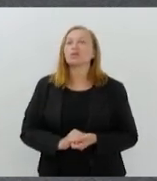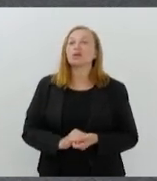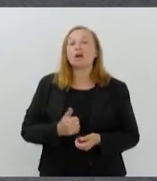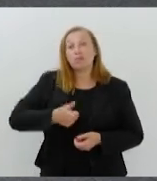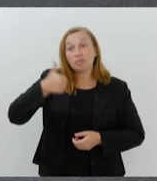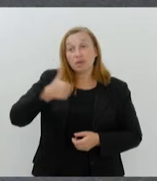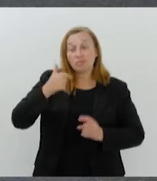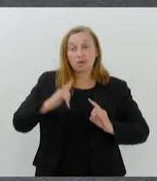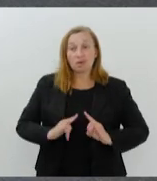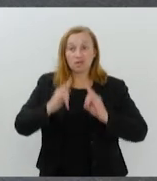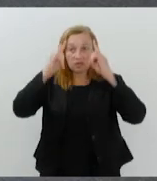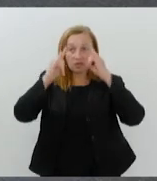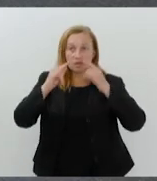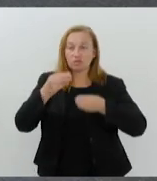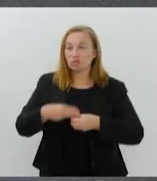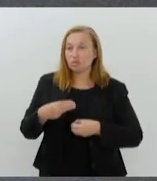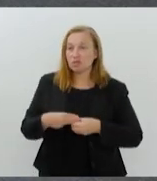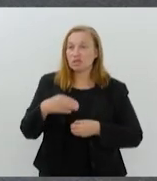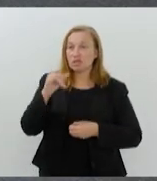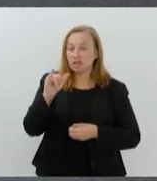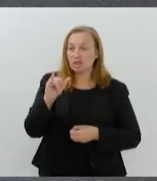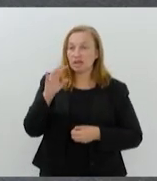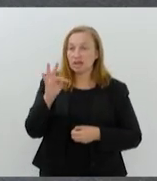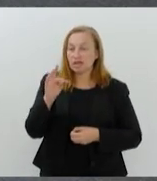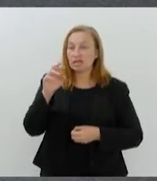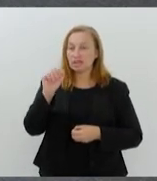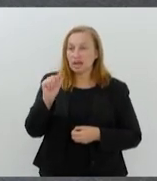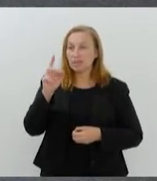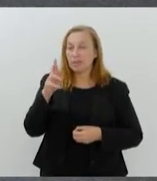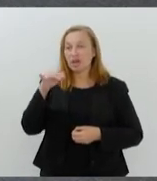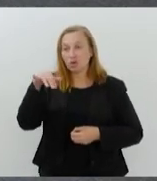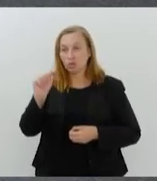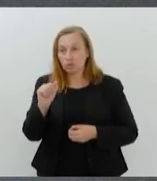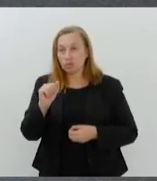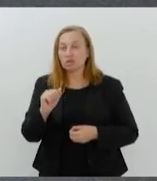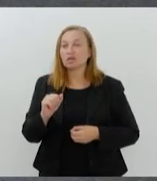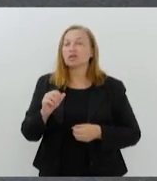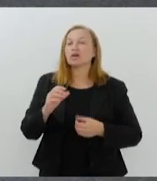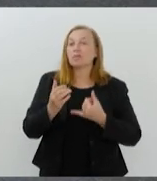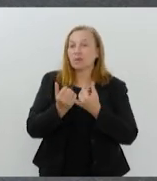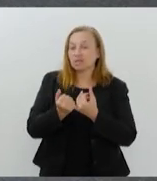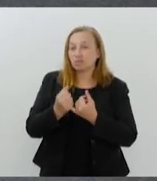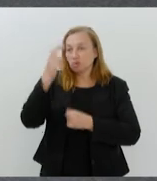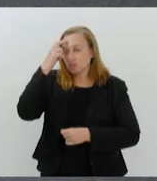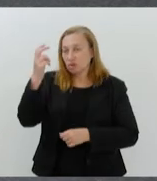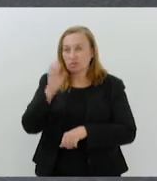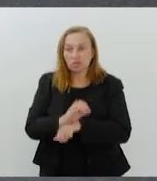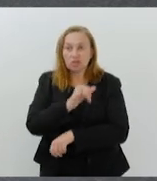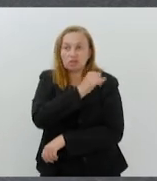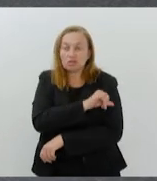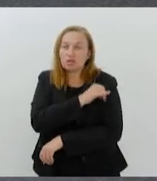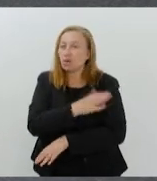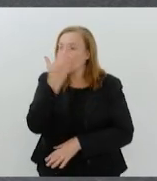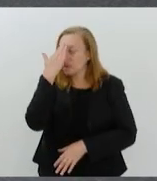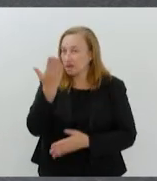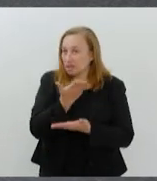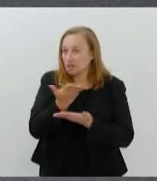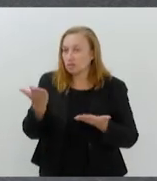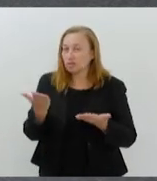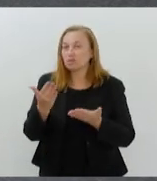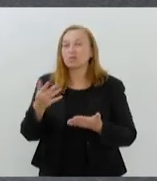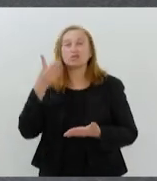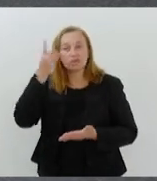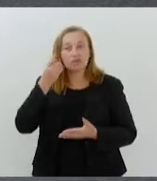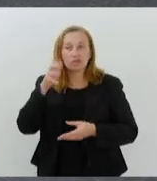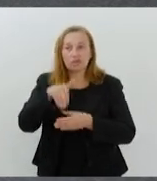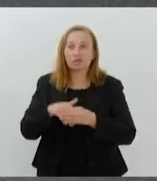primeiro edifício do município de Itaperuna como patrimônio histórico cultural do Rio de Janeiro. Obrigada, presidente. Obrigada a todos os deputados e deputadas que